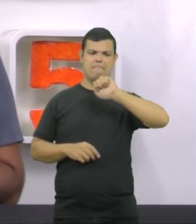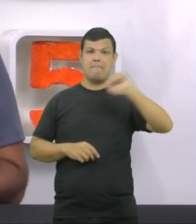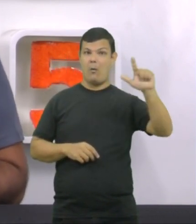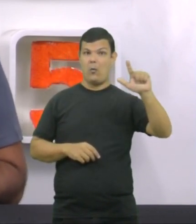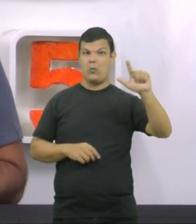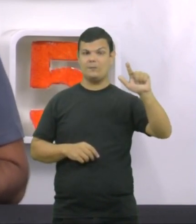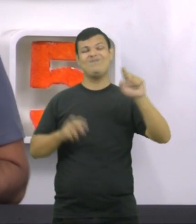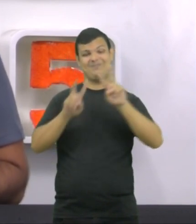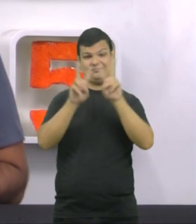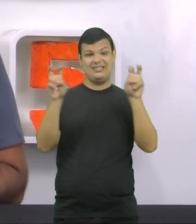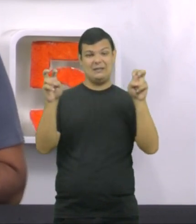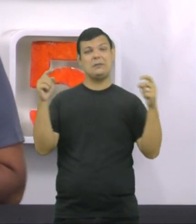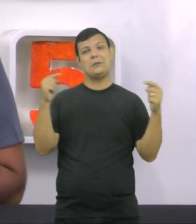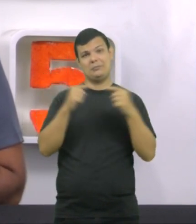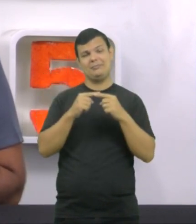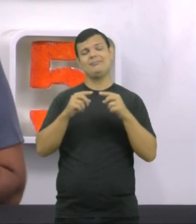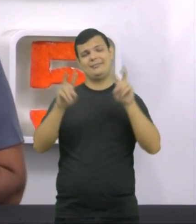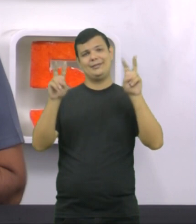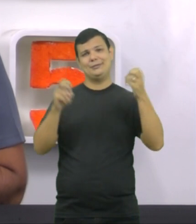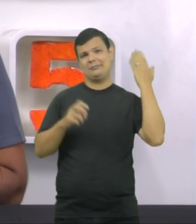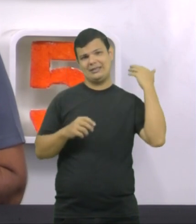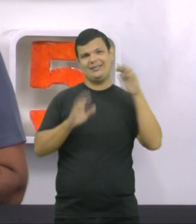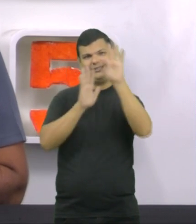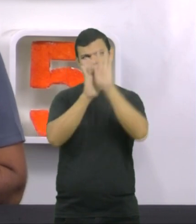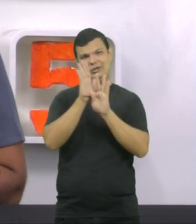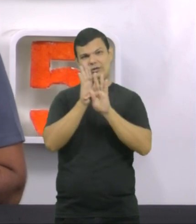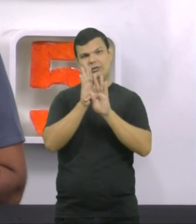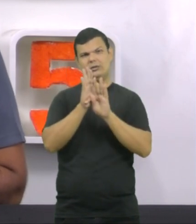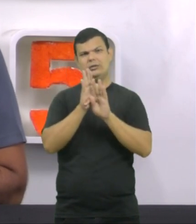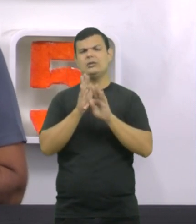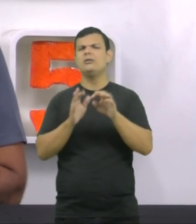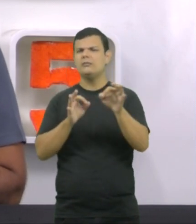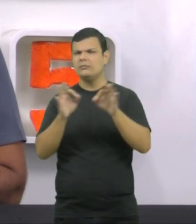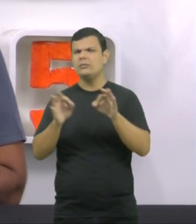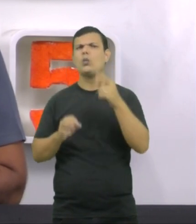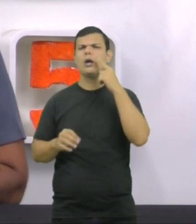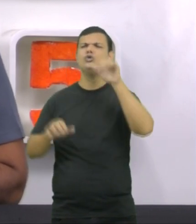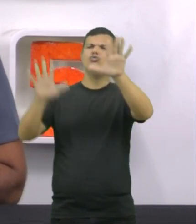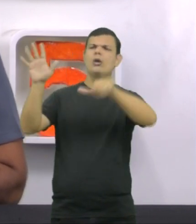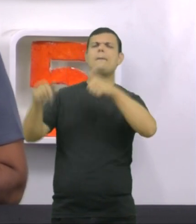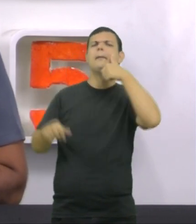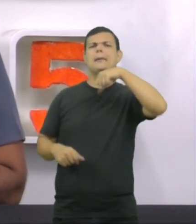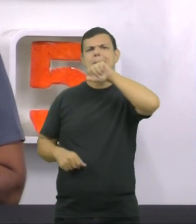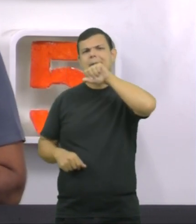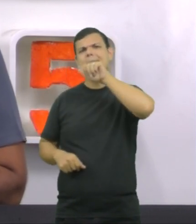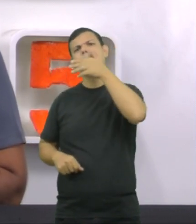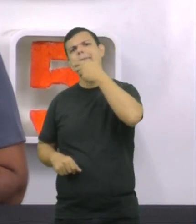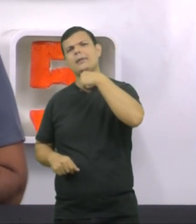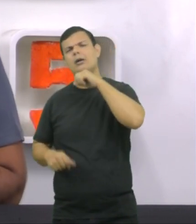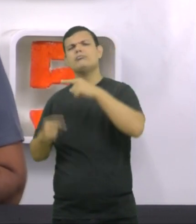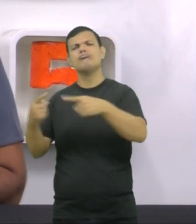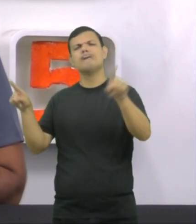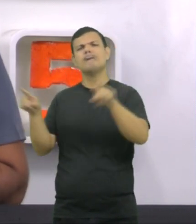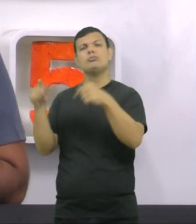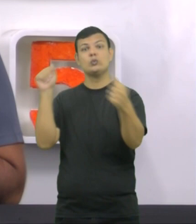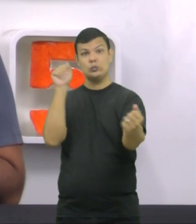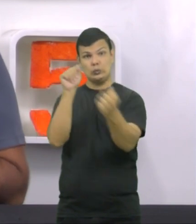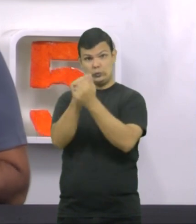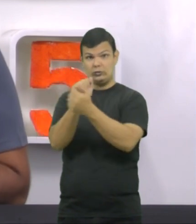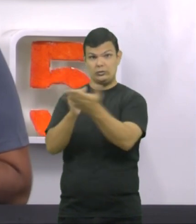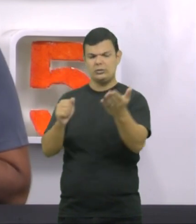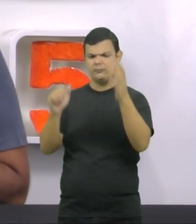sociedade atualmente que está sendo disseminada a fake news, muitas mentiras por aí, que vem destruindo, né, a imagem e a vida de